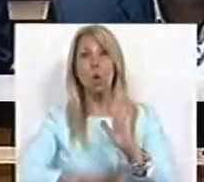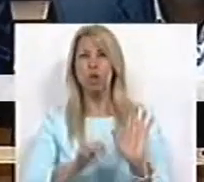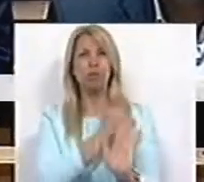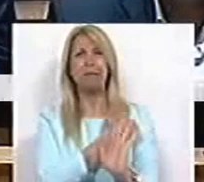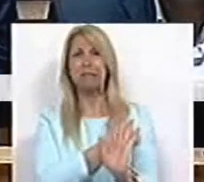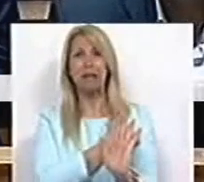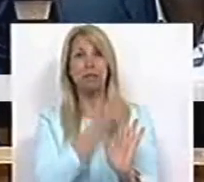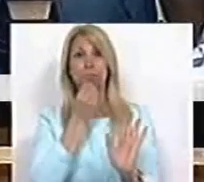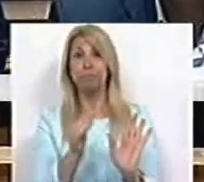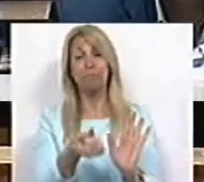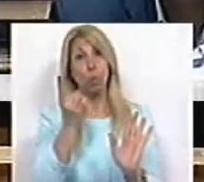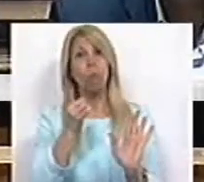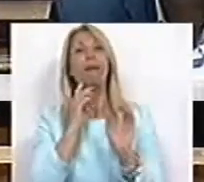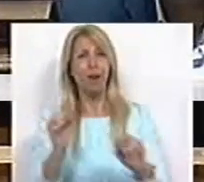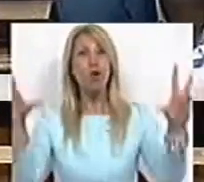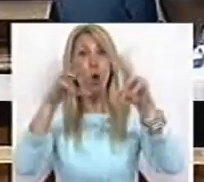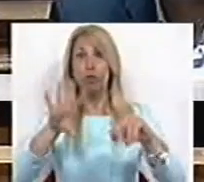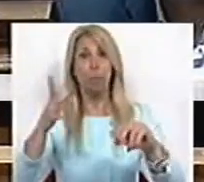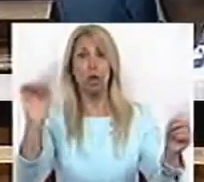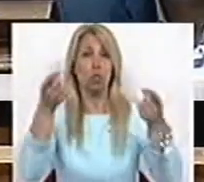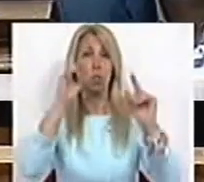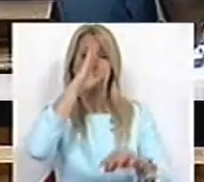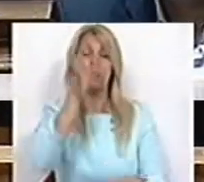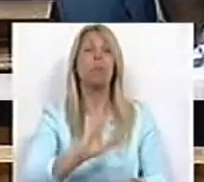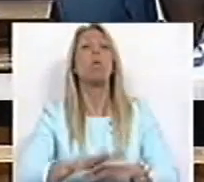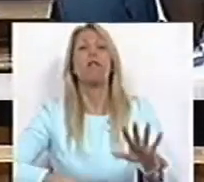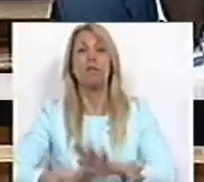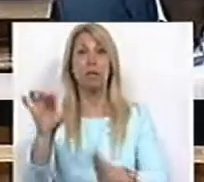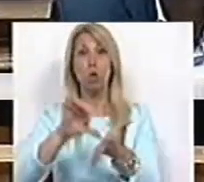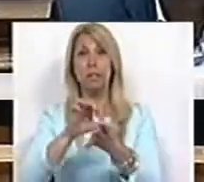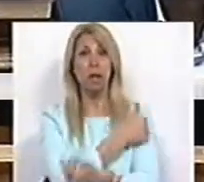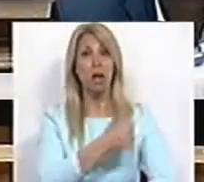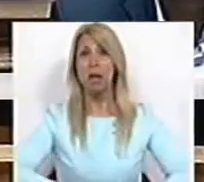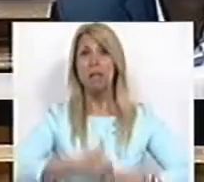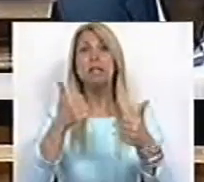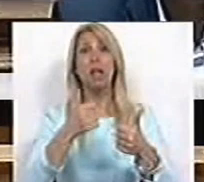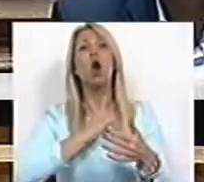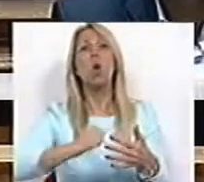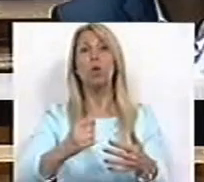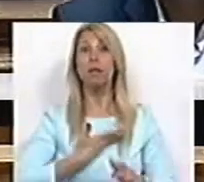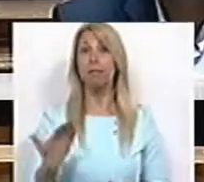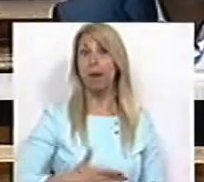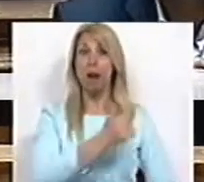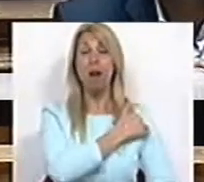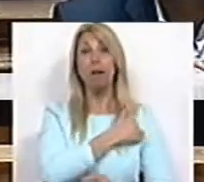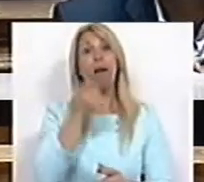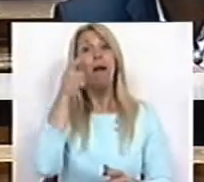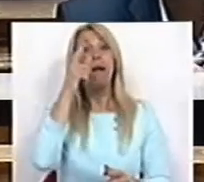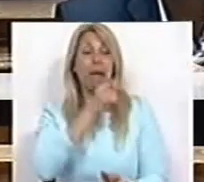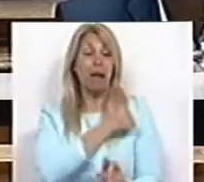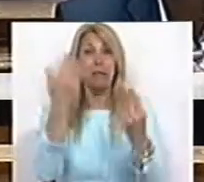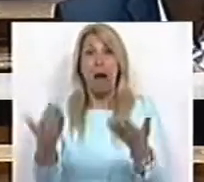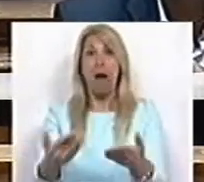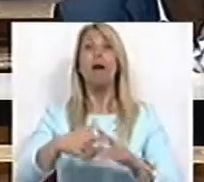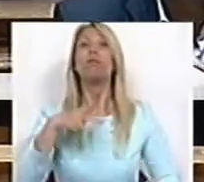não são novos no nosso país. Sabemos o que fizeram aos centros das cidades e o que fizeram contra o direito à habitação de quem vive em Portugal.